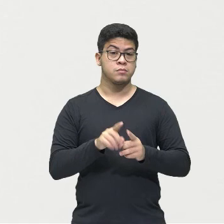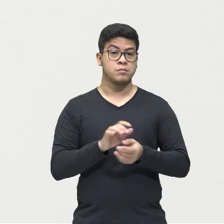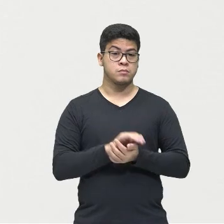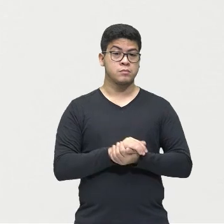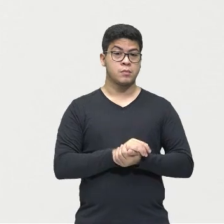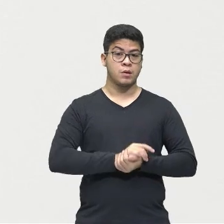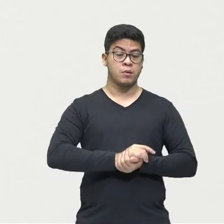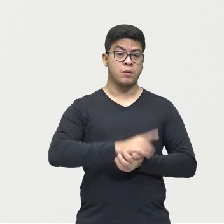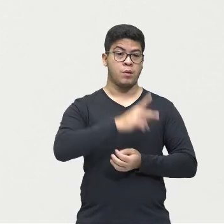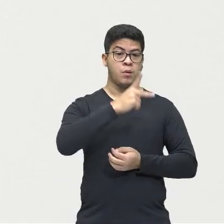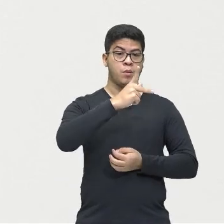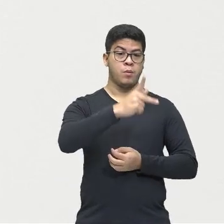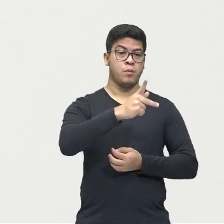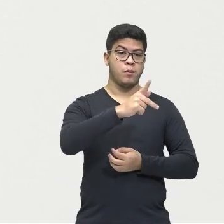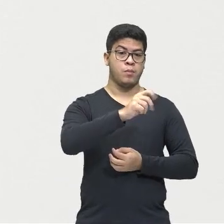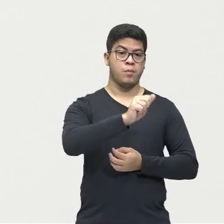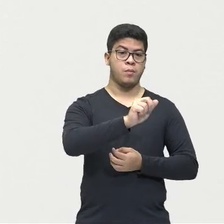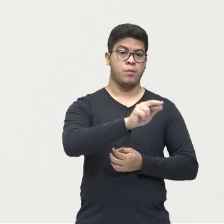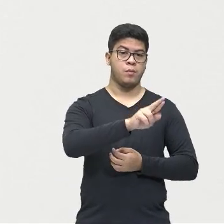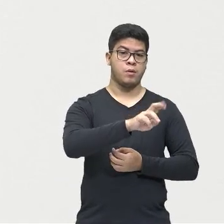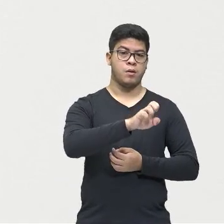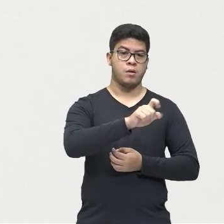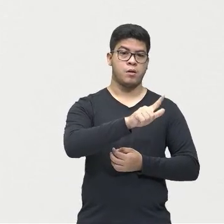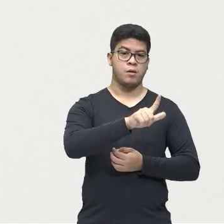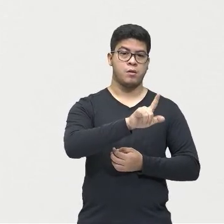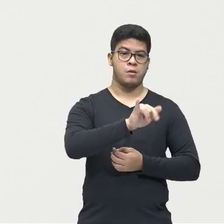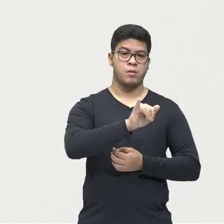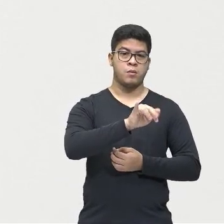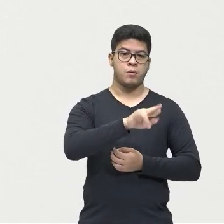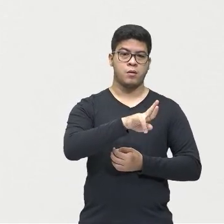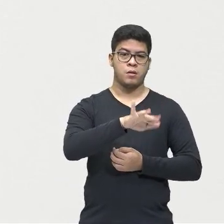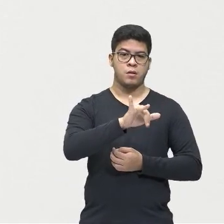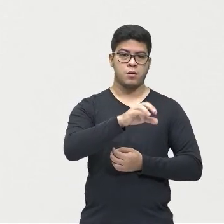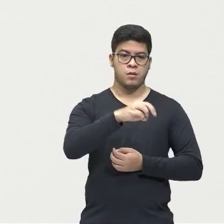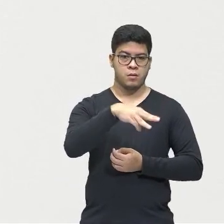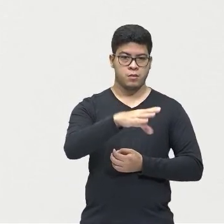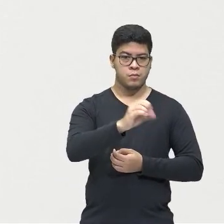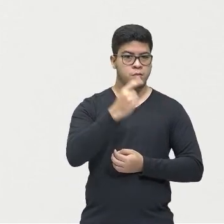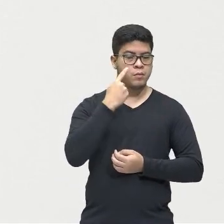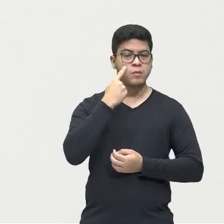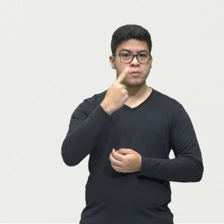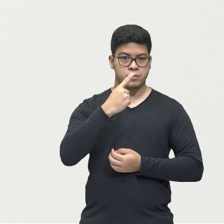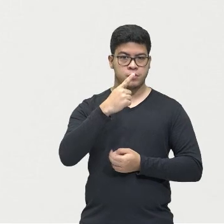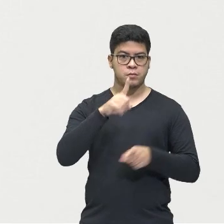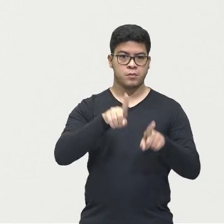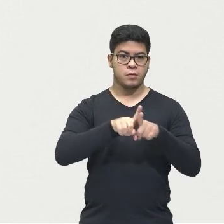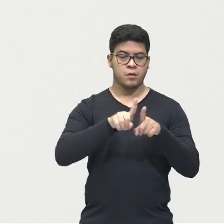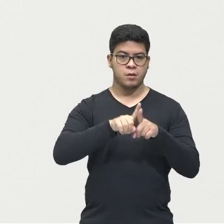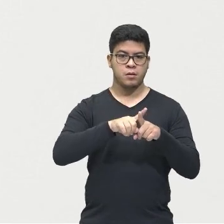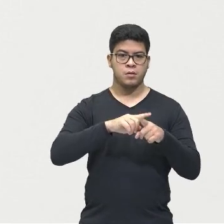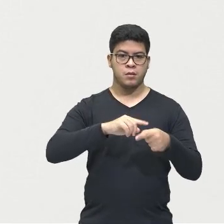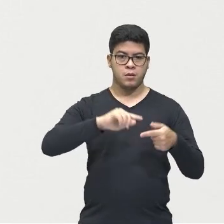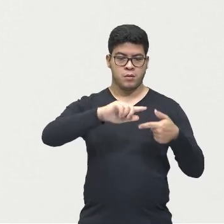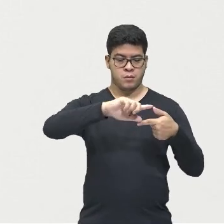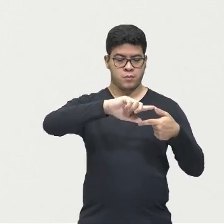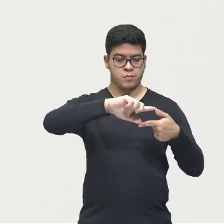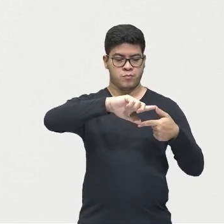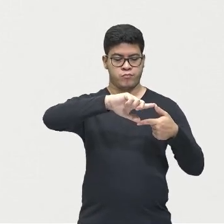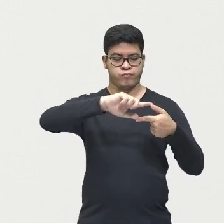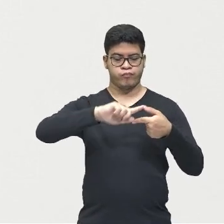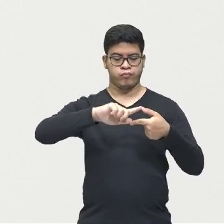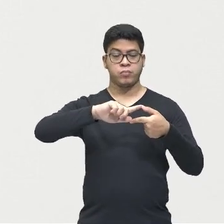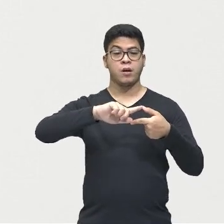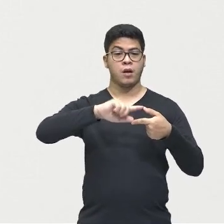esses nossos cidadãos aqui que foram comentados na aula de hoje. Paralelogramo, o retângulo,